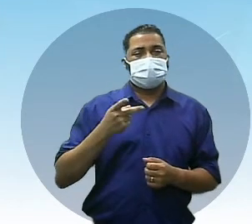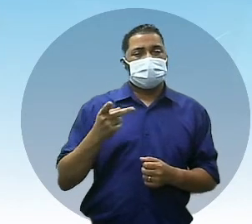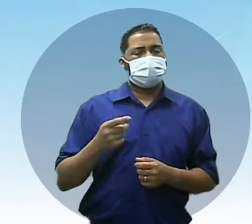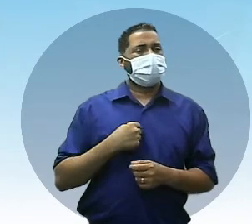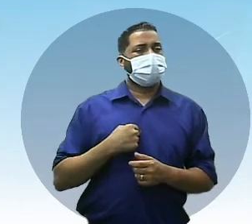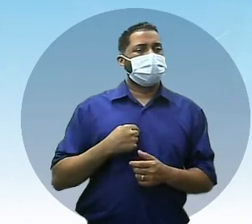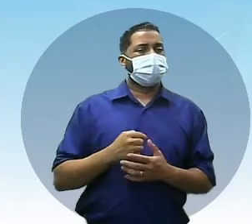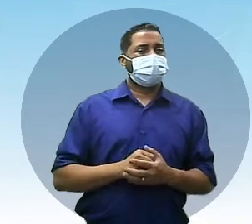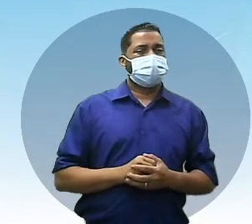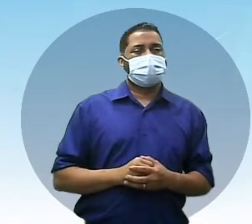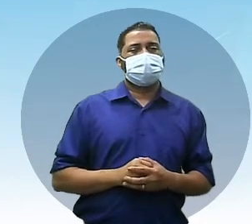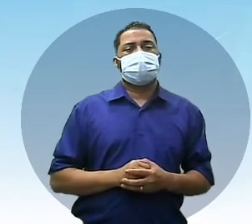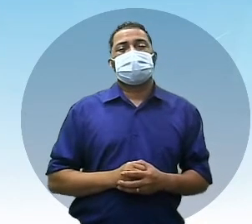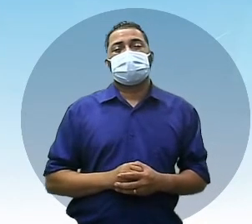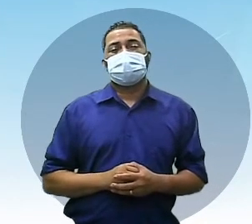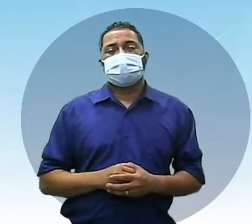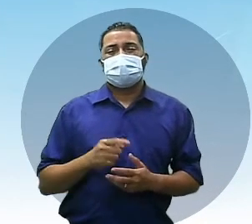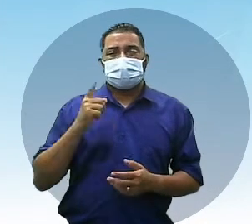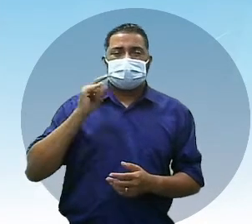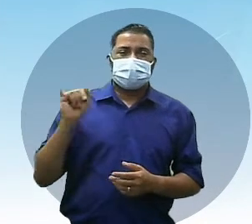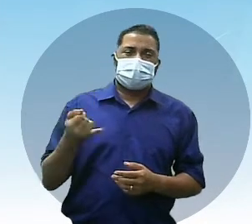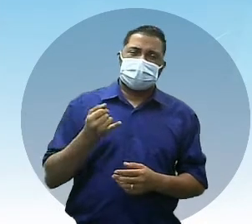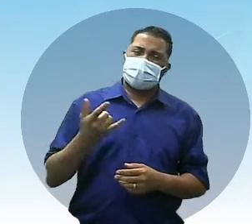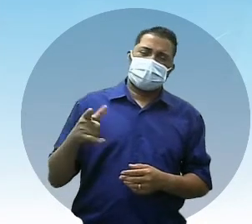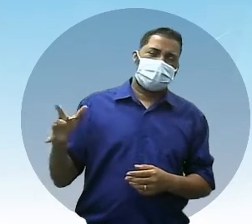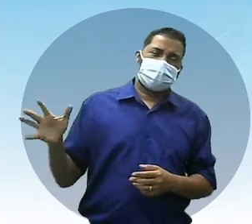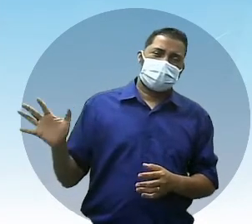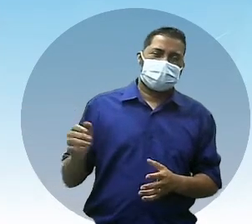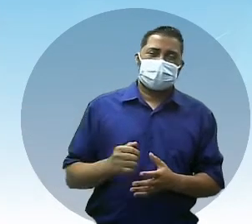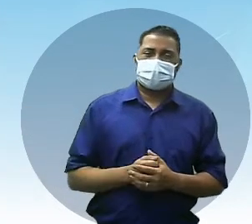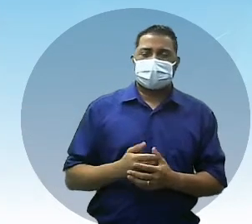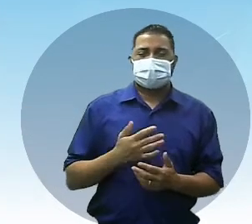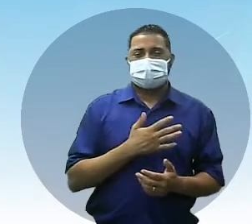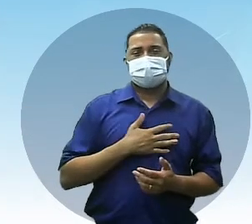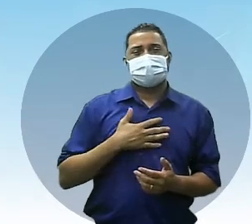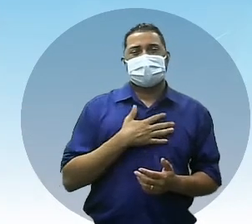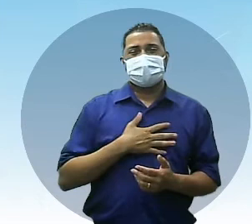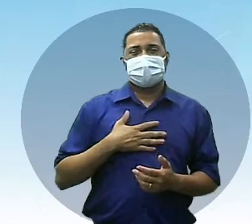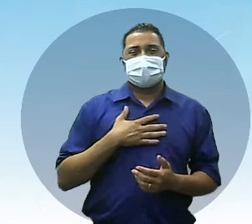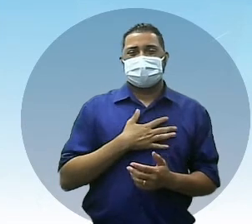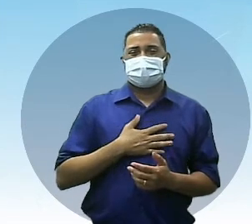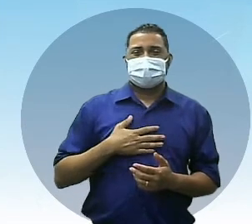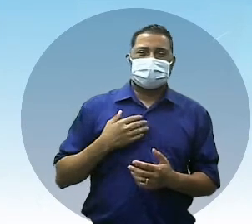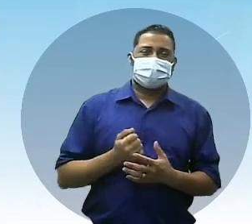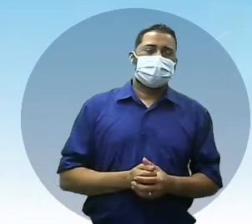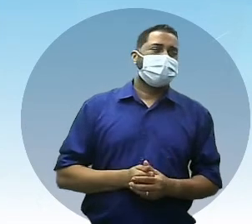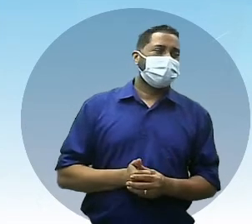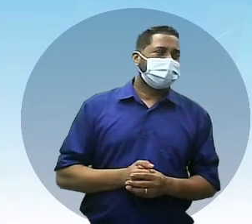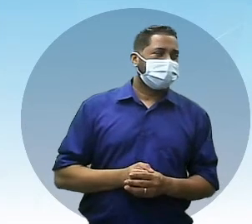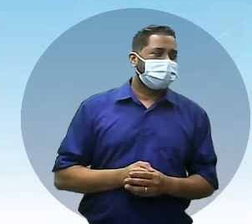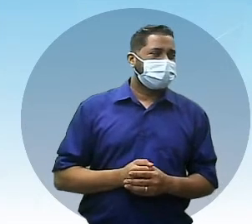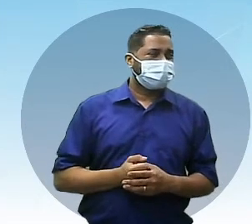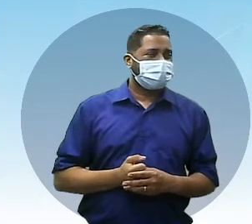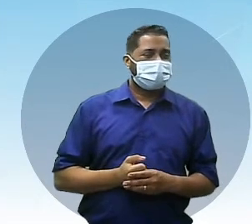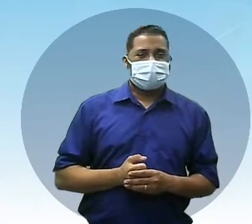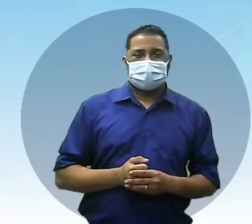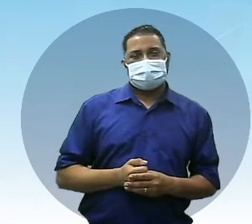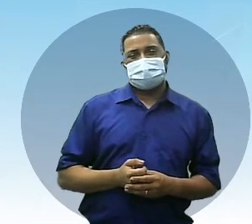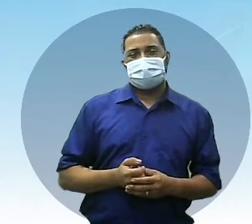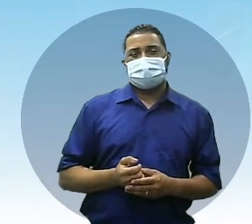Pimpão. Viu? Teu Pimpão. Para Jefferson é outra aí. Ele gosta de... Como é o nome da banda, Jefferson? Do que do